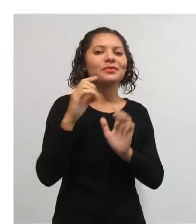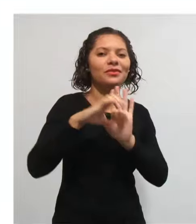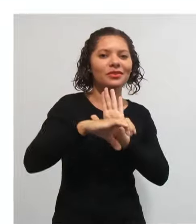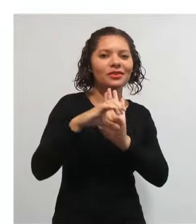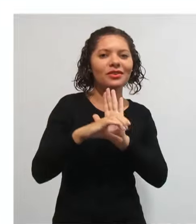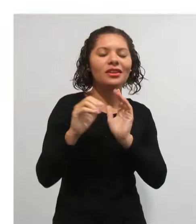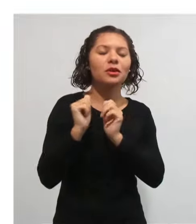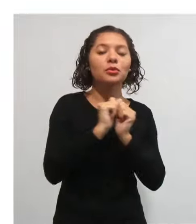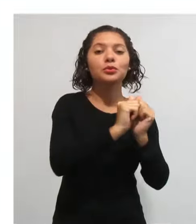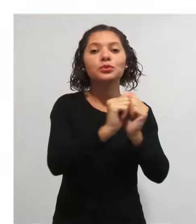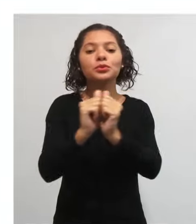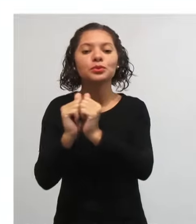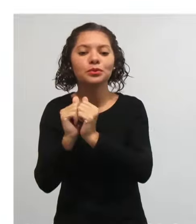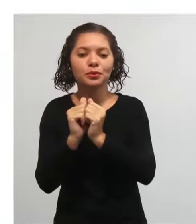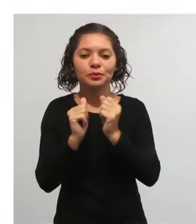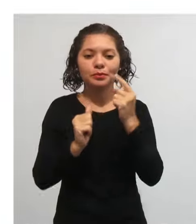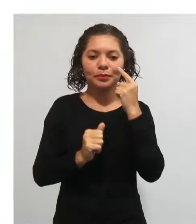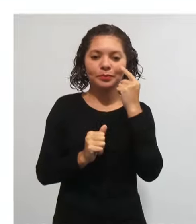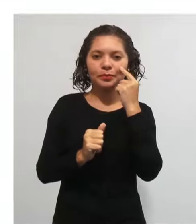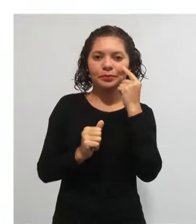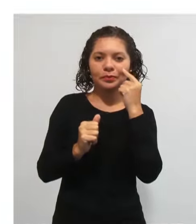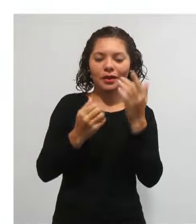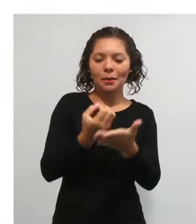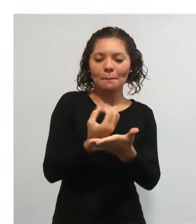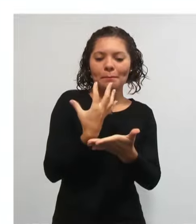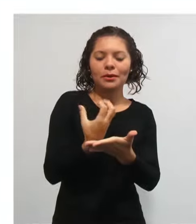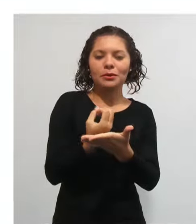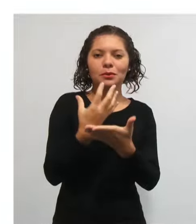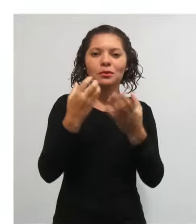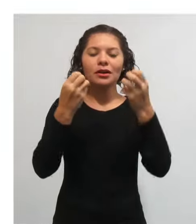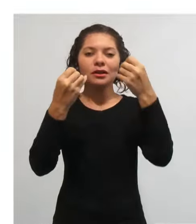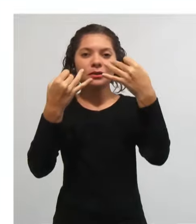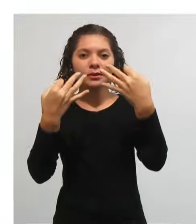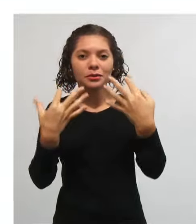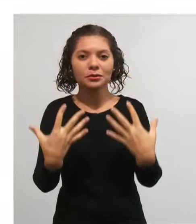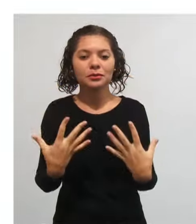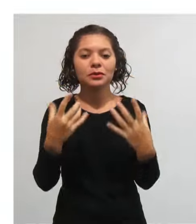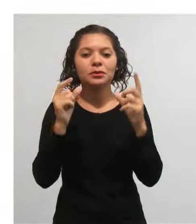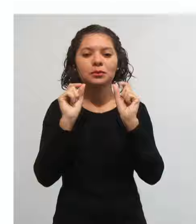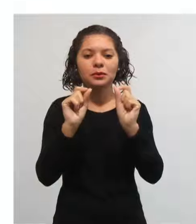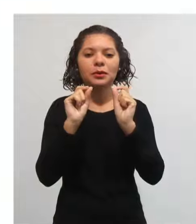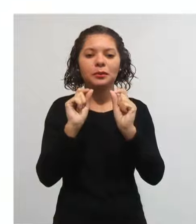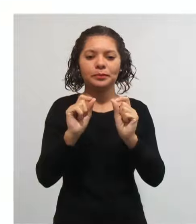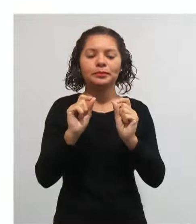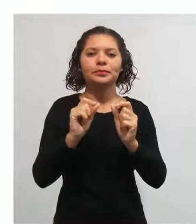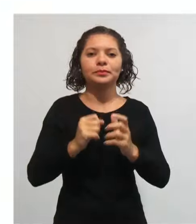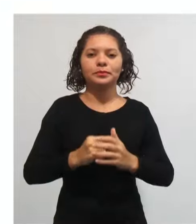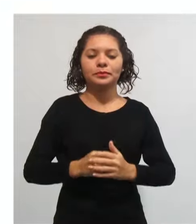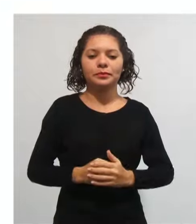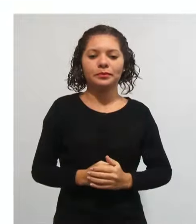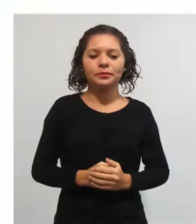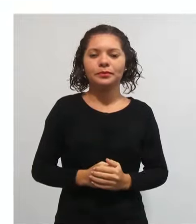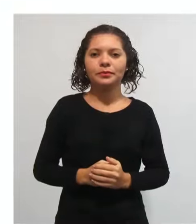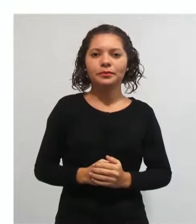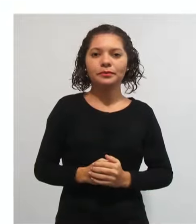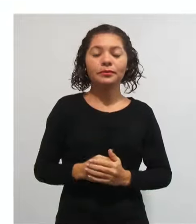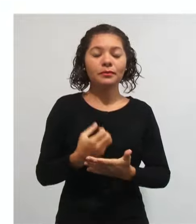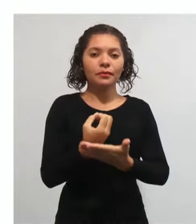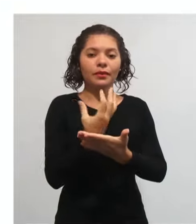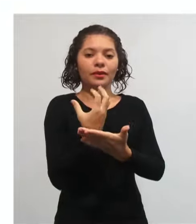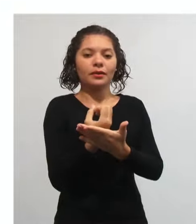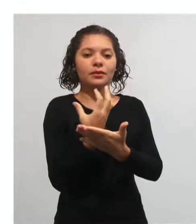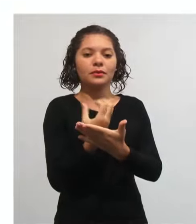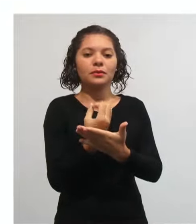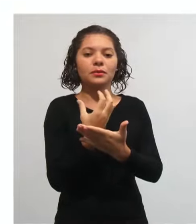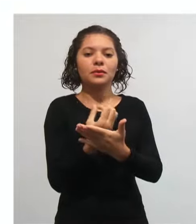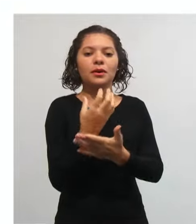segundo o manual de Oslo uma publicação da organização para cooperação e desenvolvimento econômico